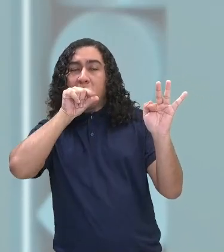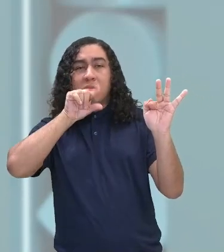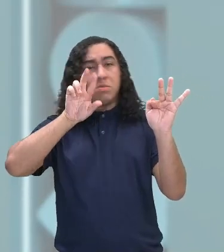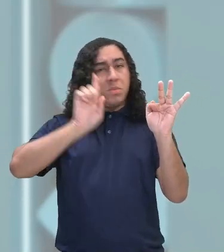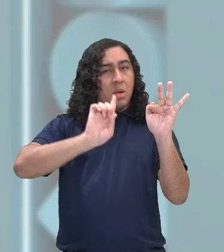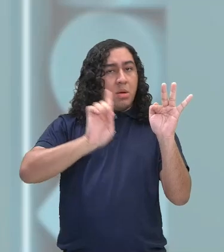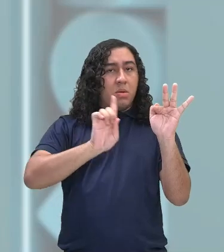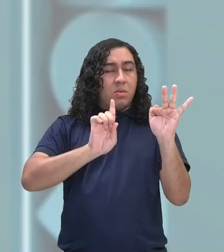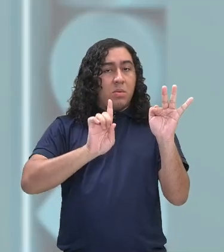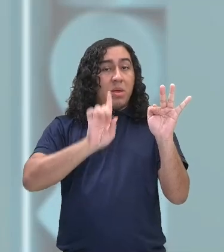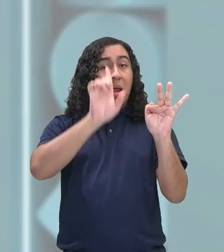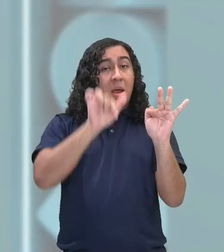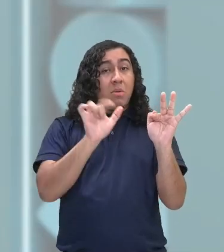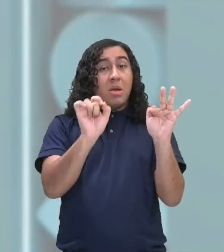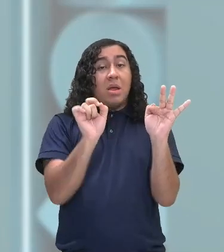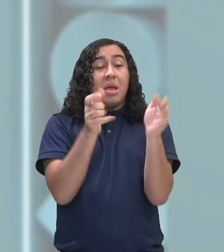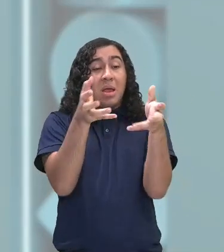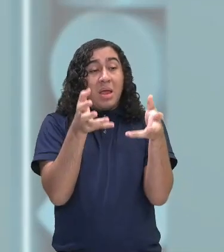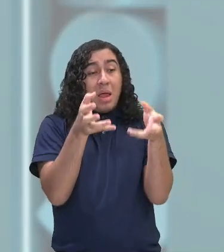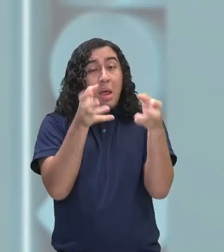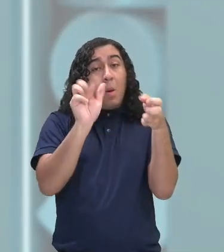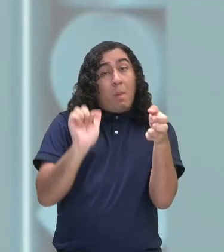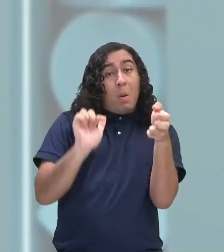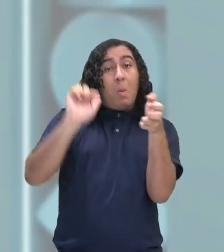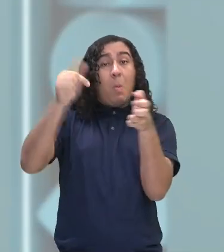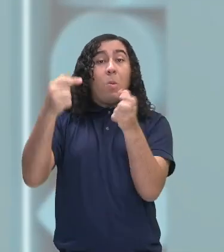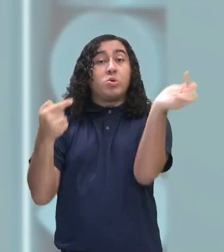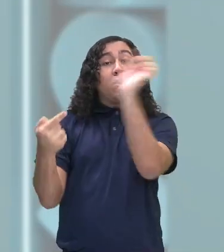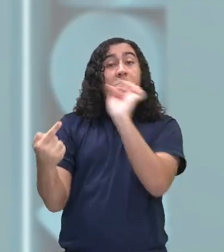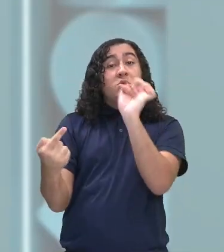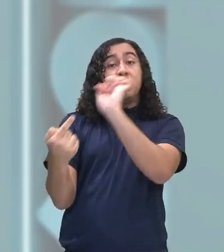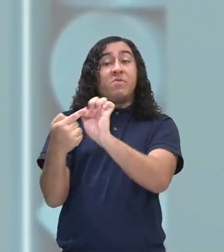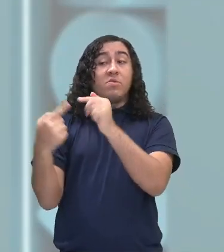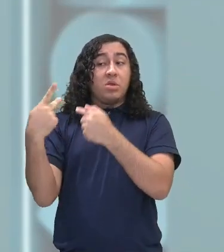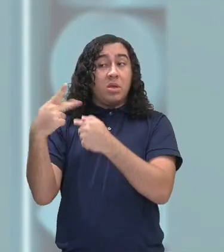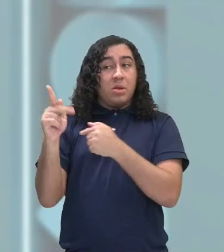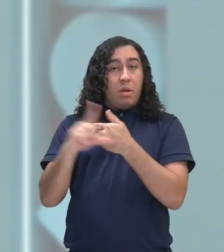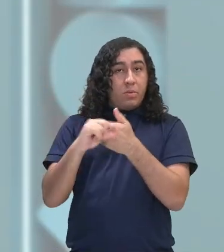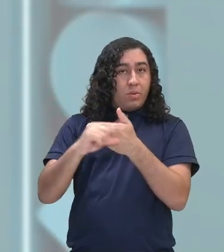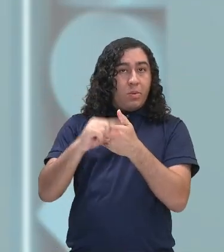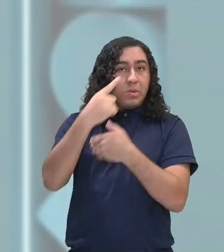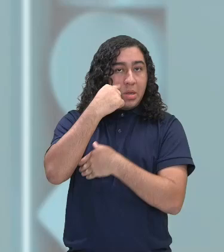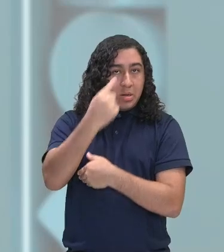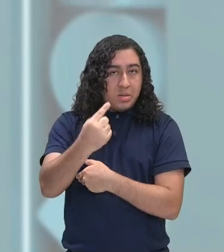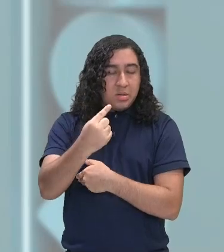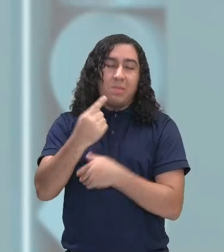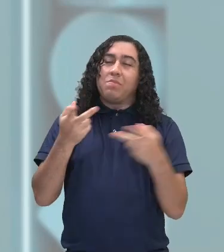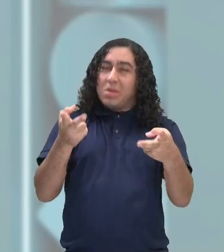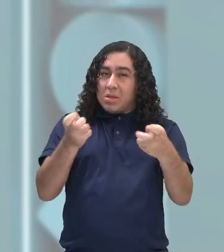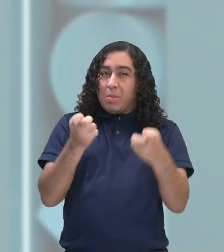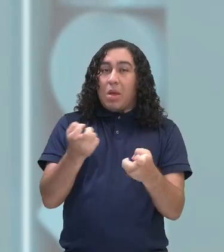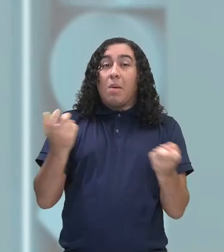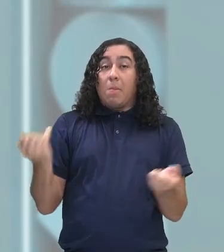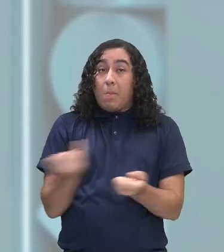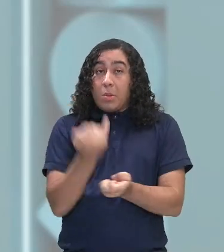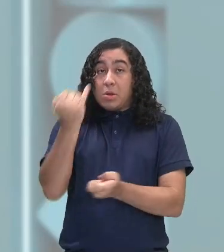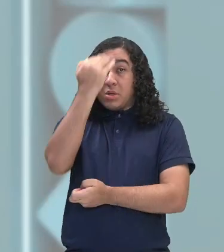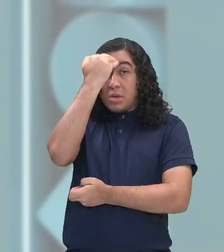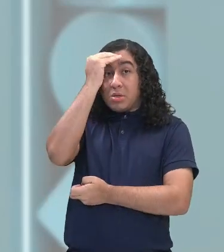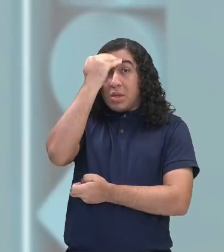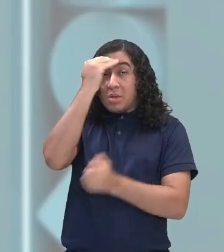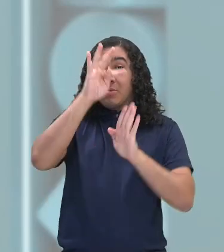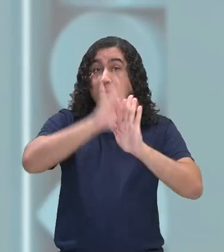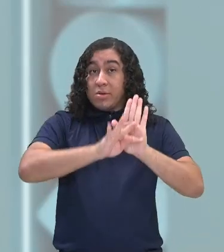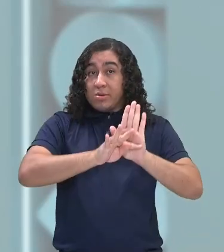ave. Ele está querendo dizer alguma outra coisa. Percebem a importância da interpretação